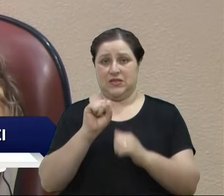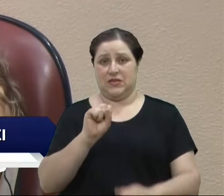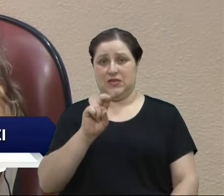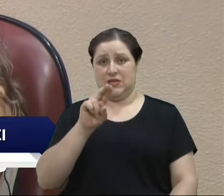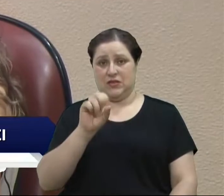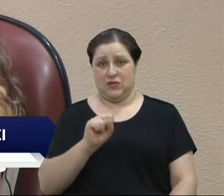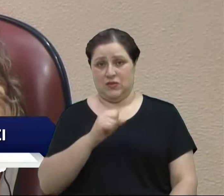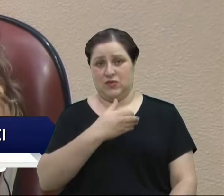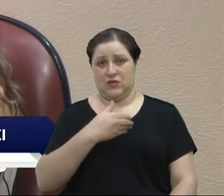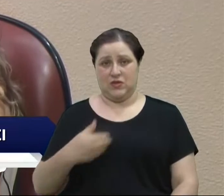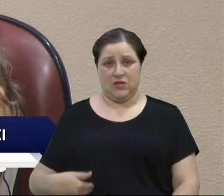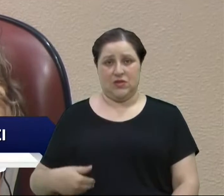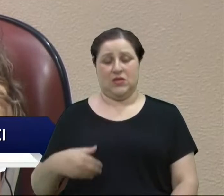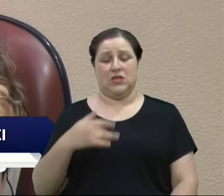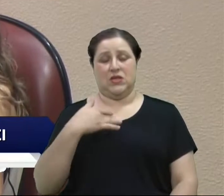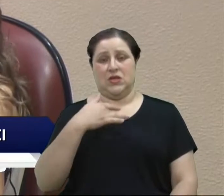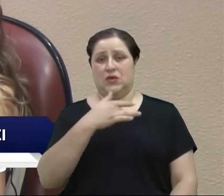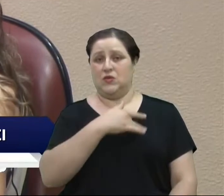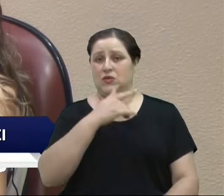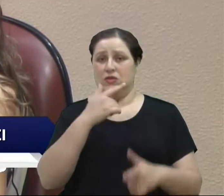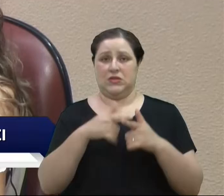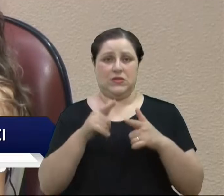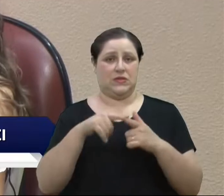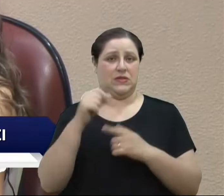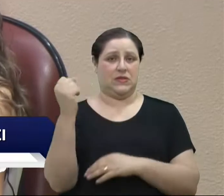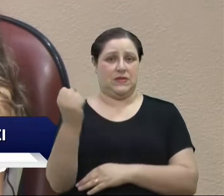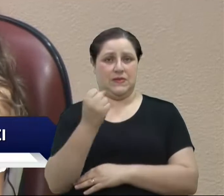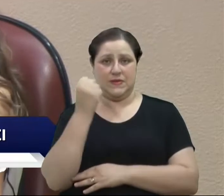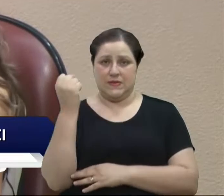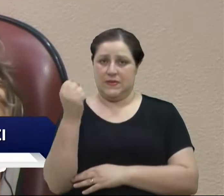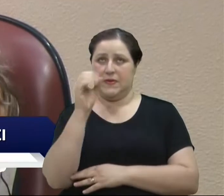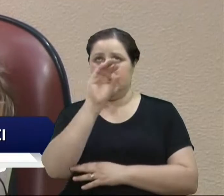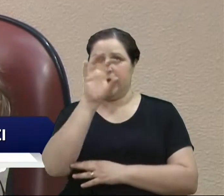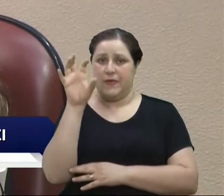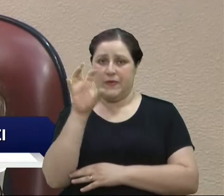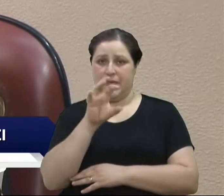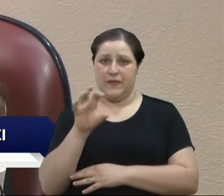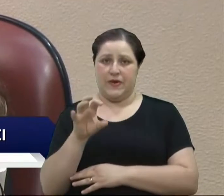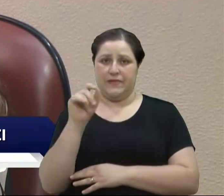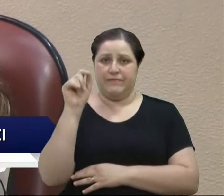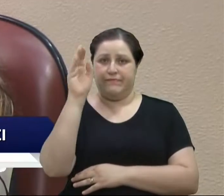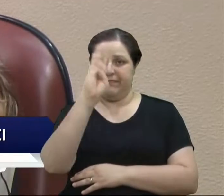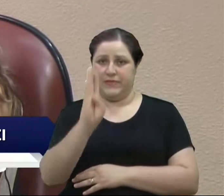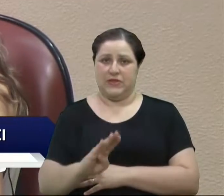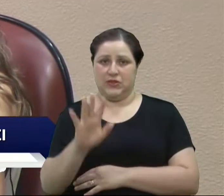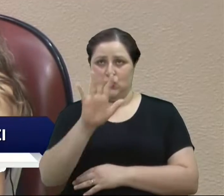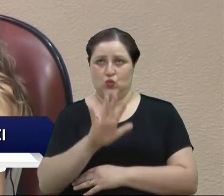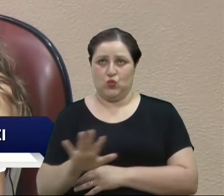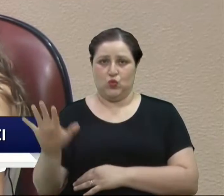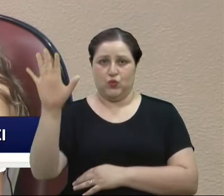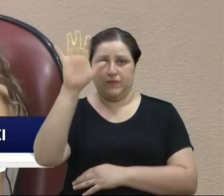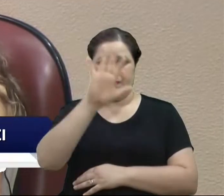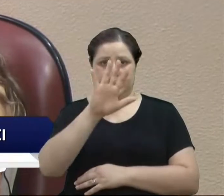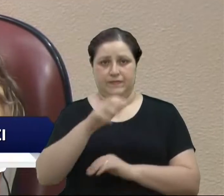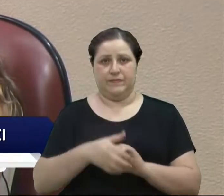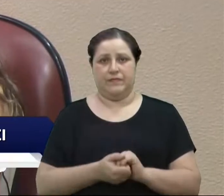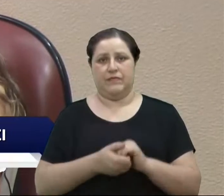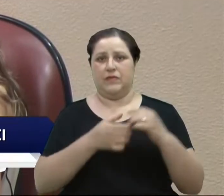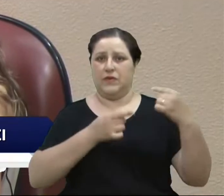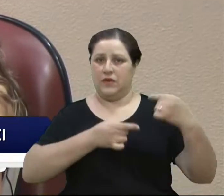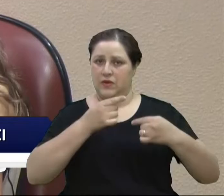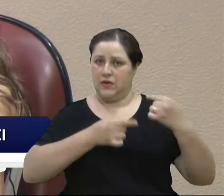todo passa por seríssimas dificuldades há bastante tempo no nosso país. Mas o debate